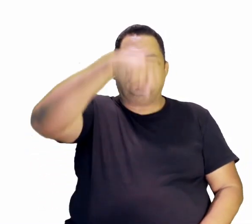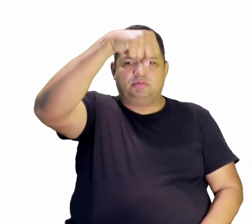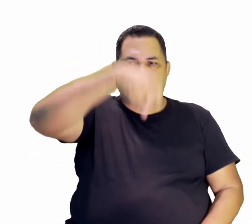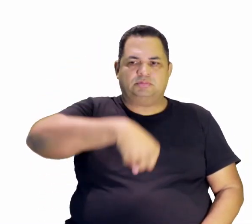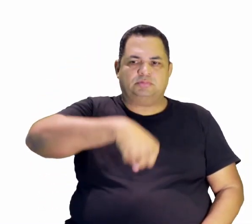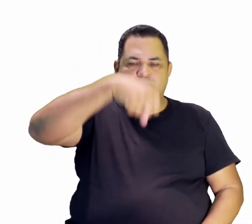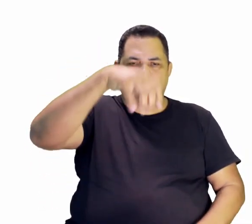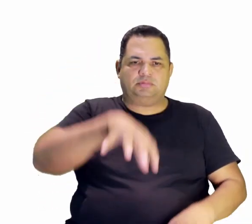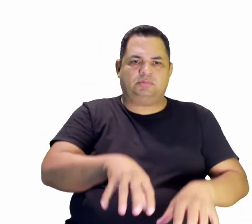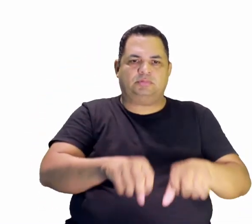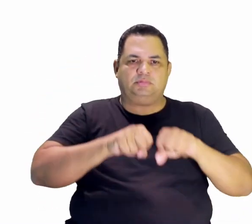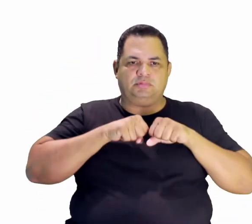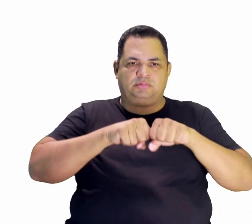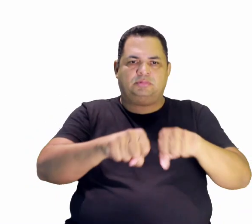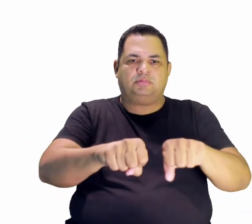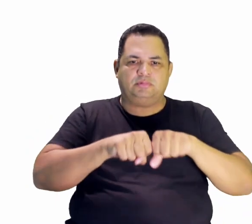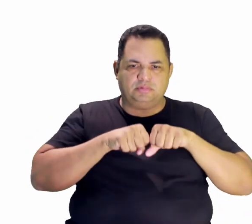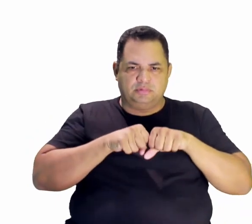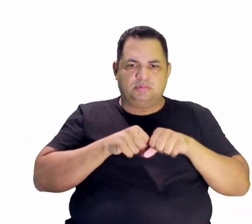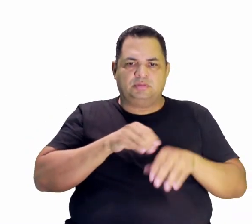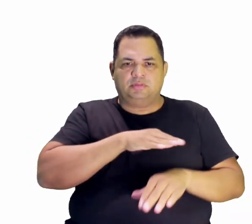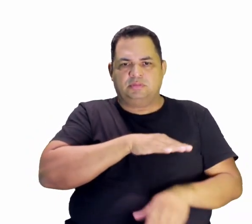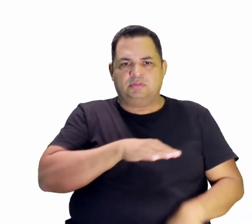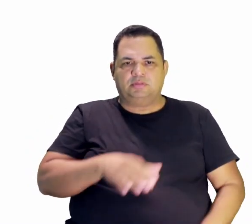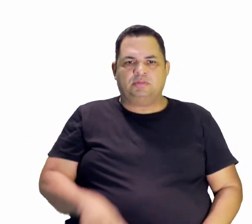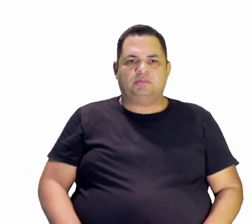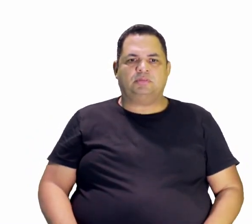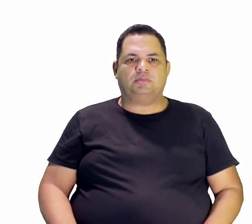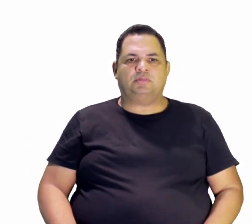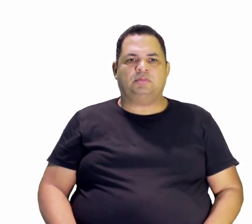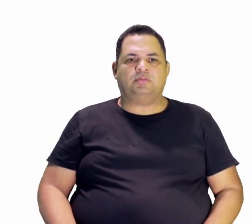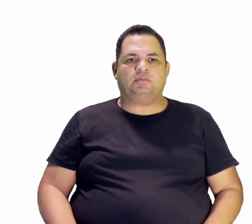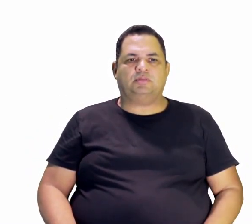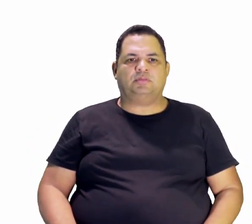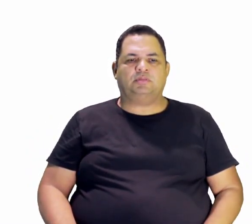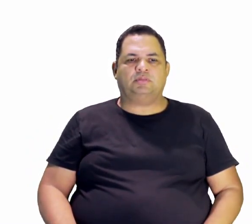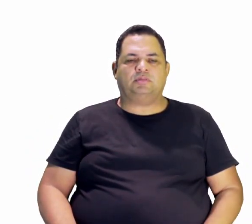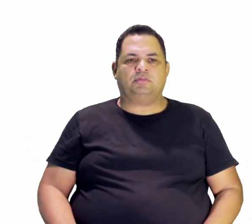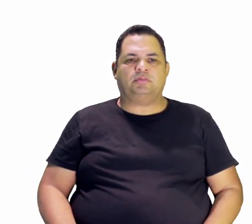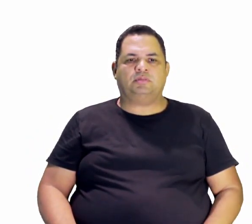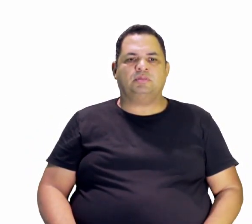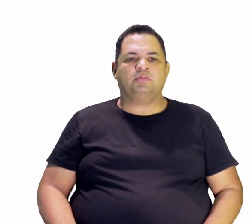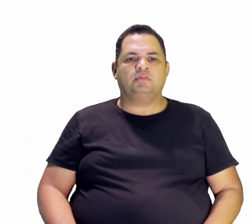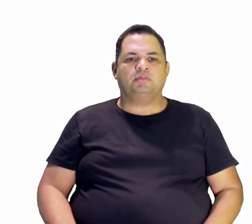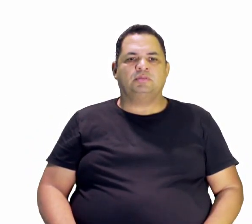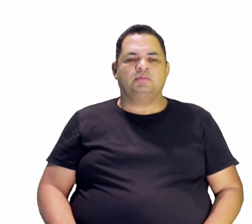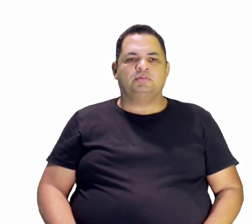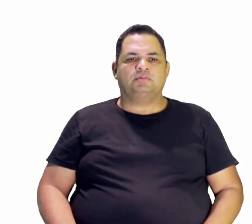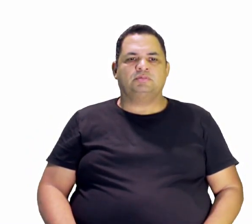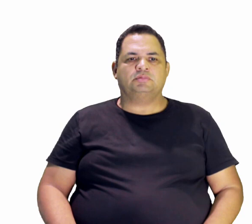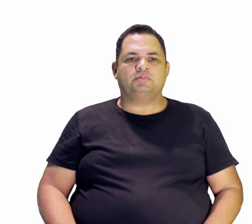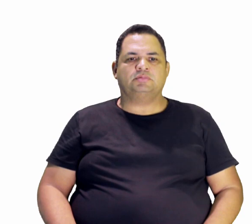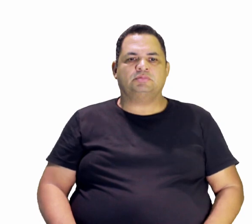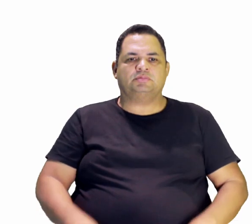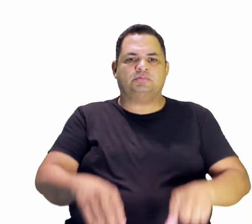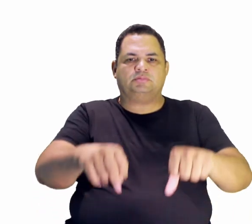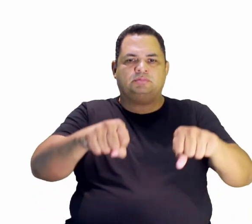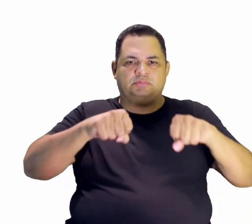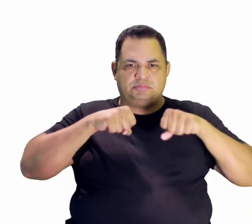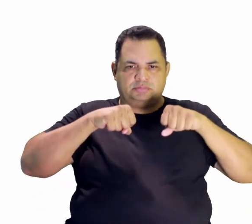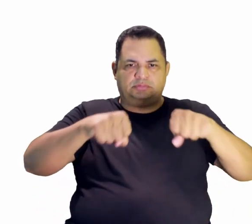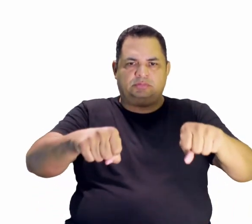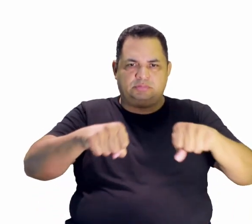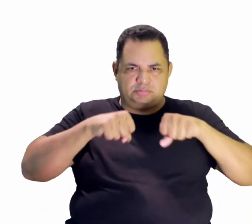Então, tem uma força vertical e para baixo aqui a pessoa, através desse conjunto aqui, a pessoa está fazendo uma